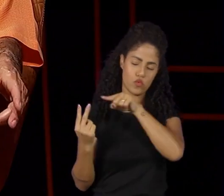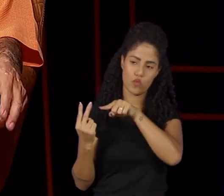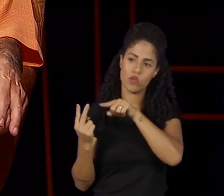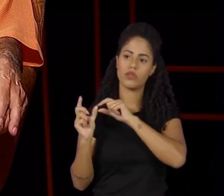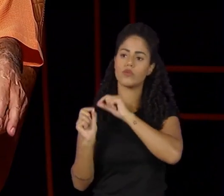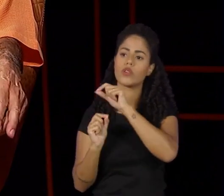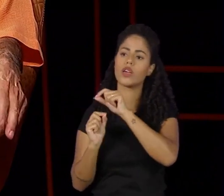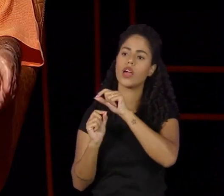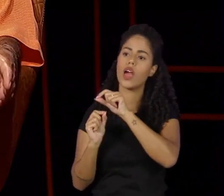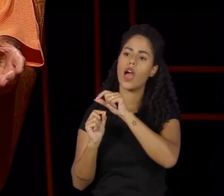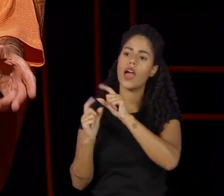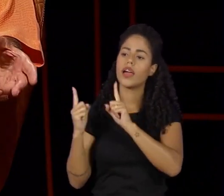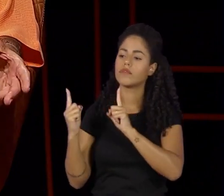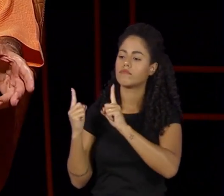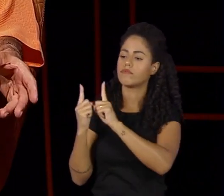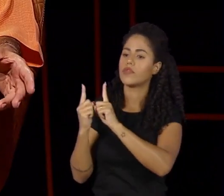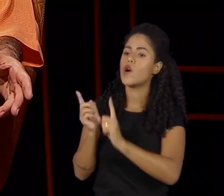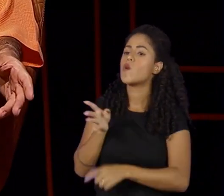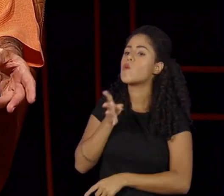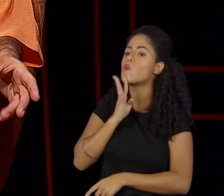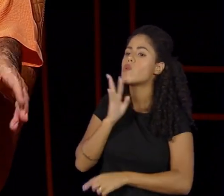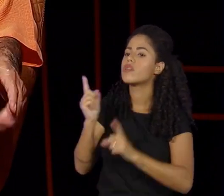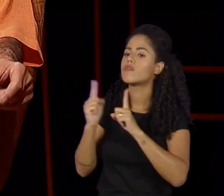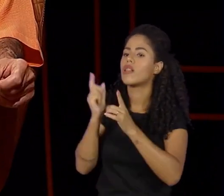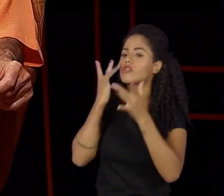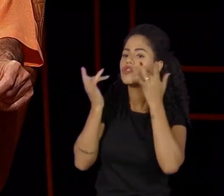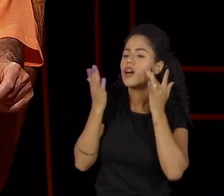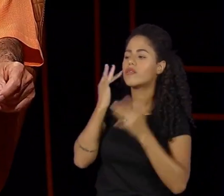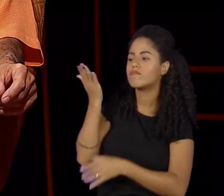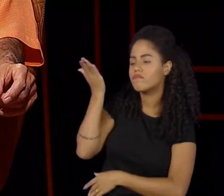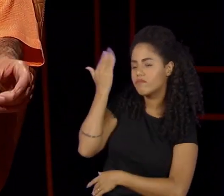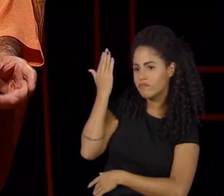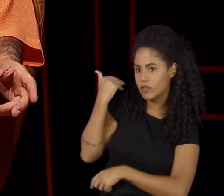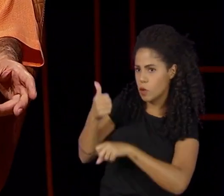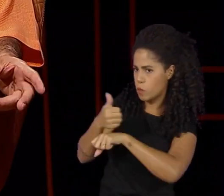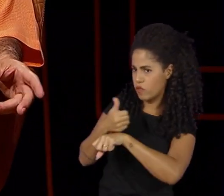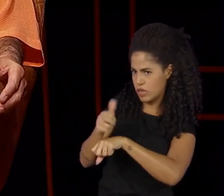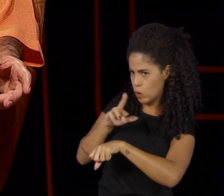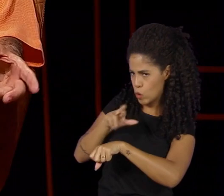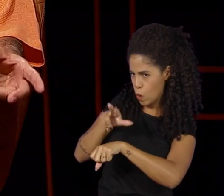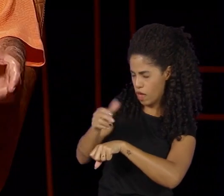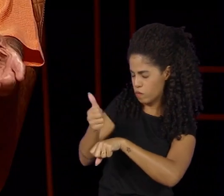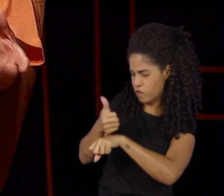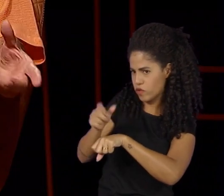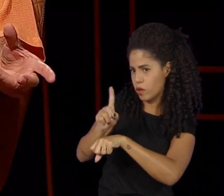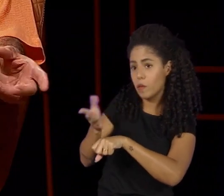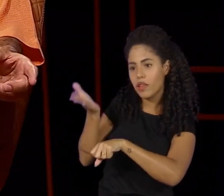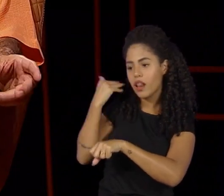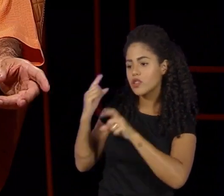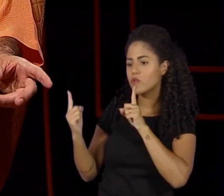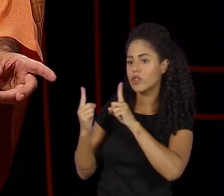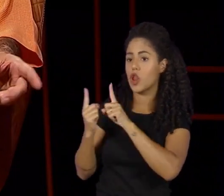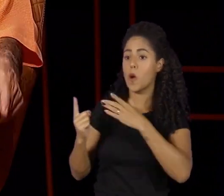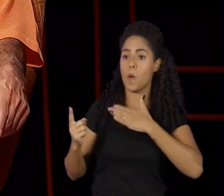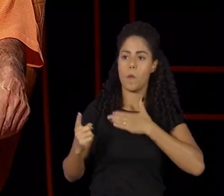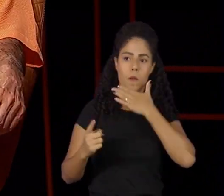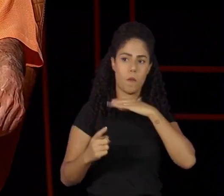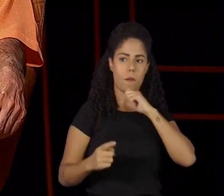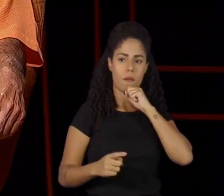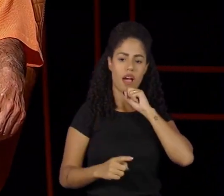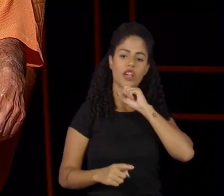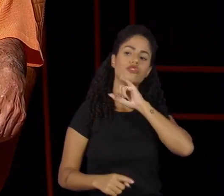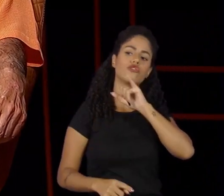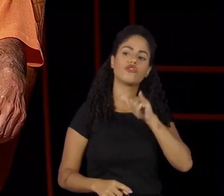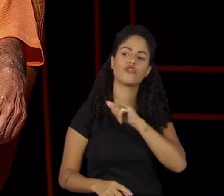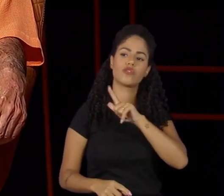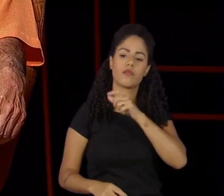se conheceram num grupo de teatro amador. E meu pai era um jornalista por excelência, era um cara